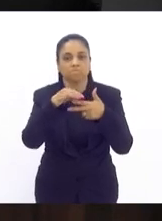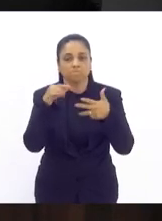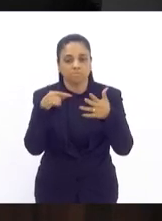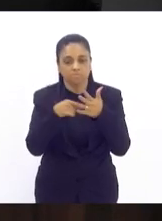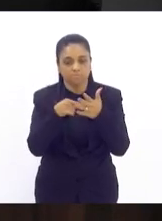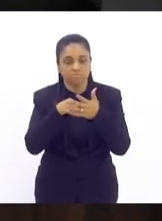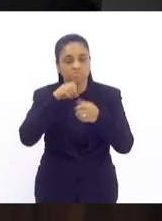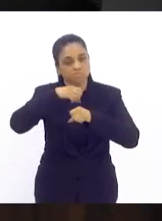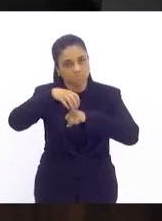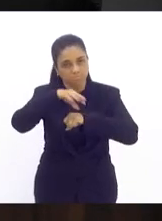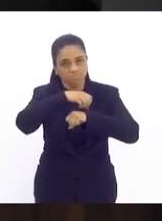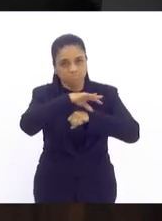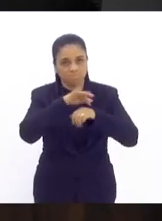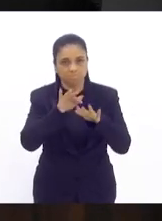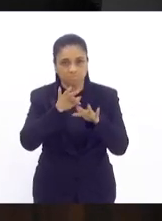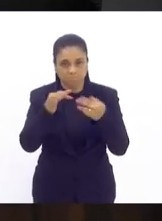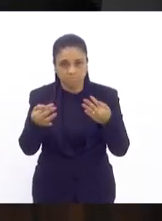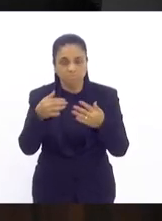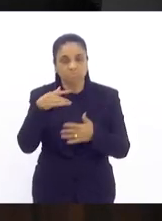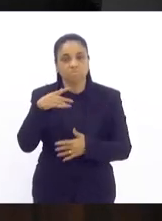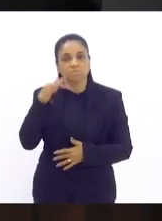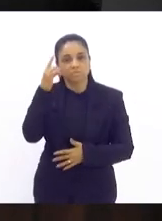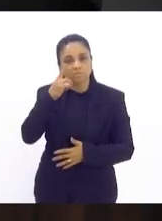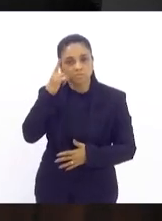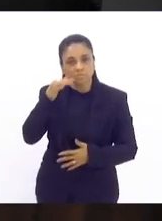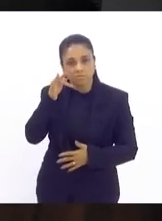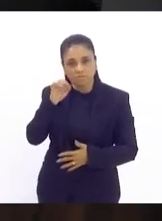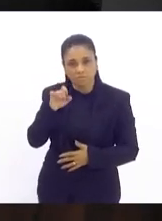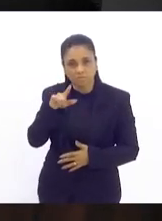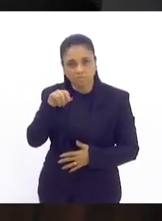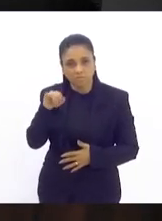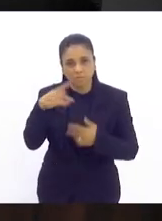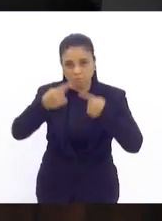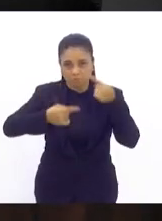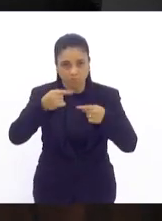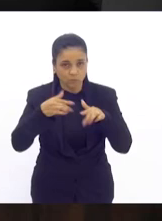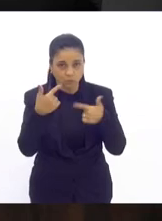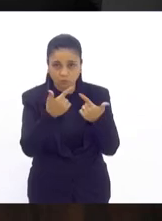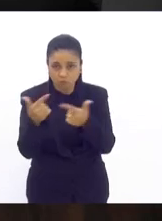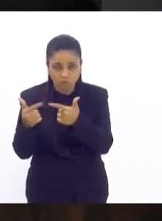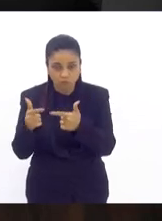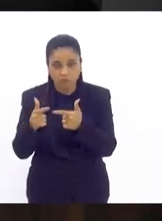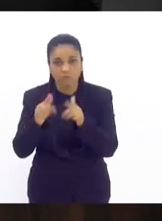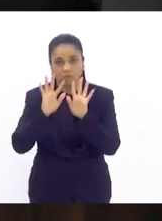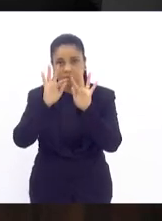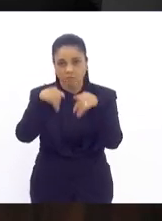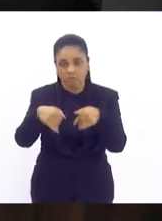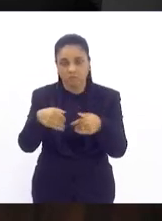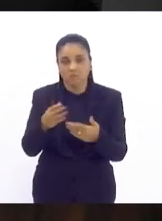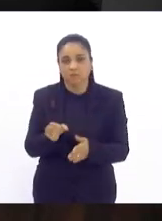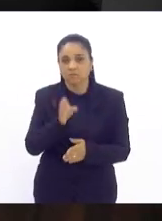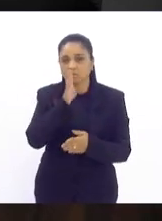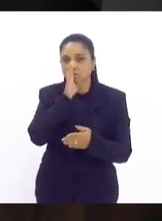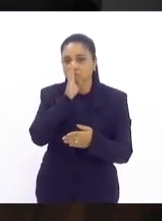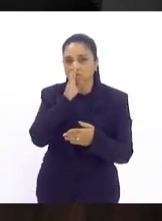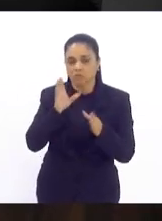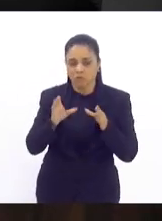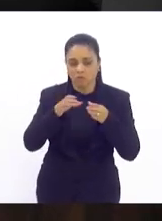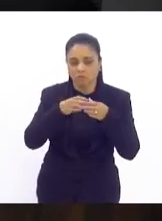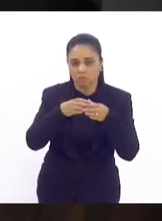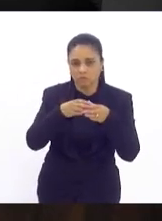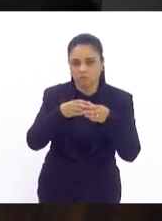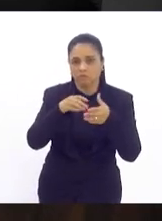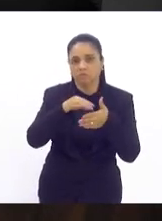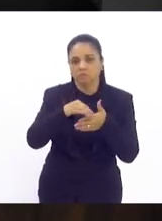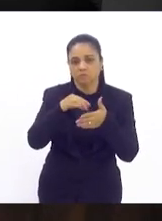Deputado Felipe Soares em discussão em votação parecida comissão de indicações